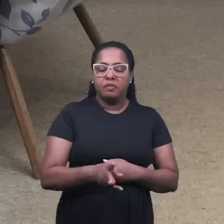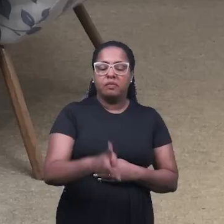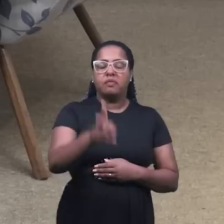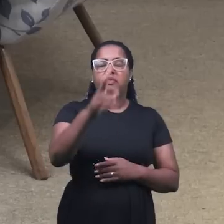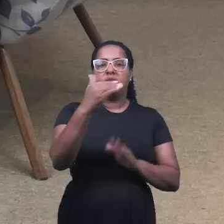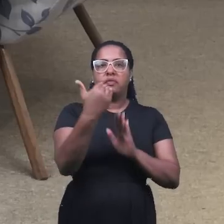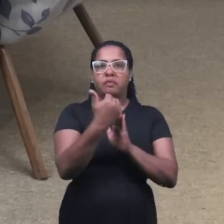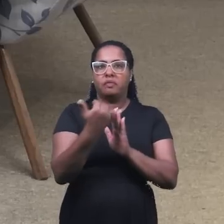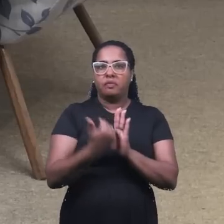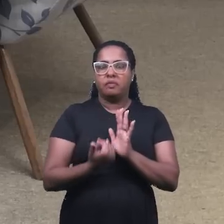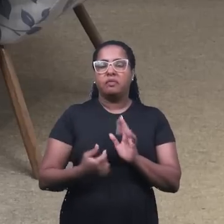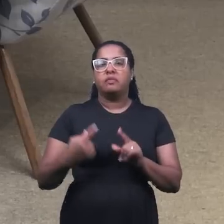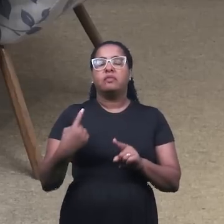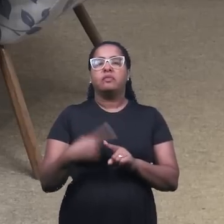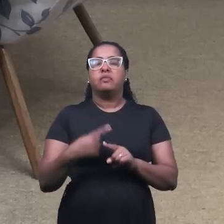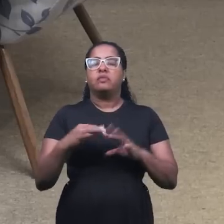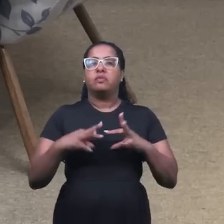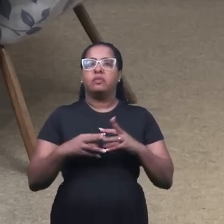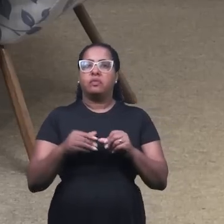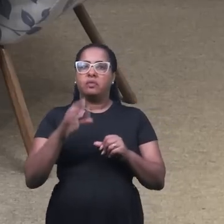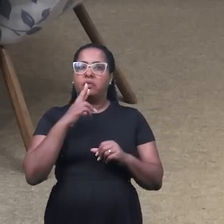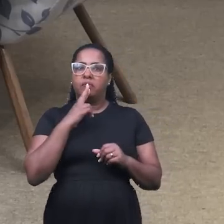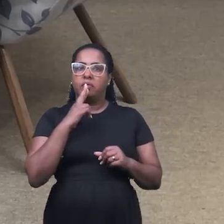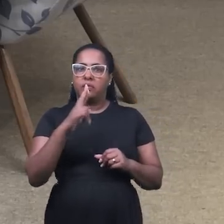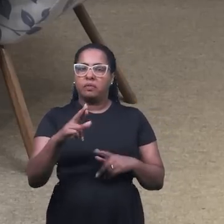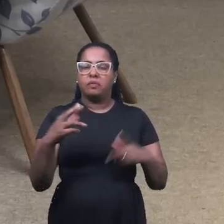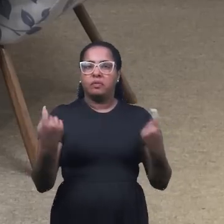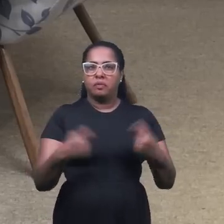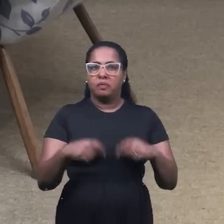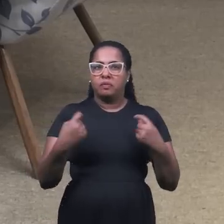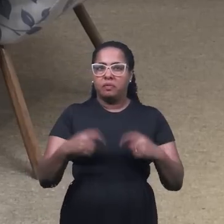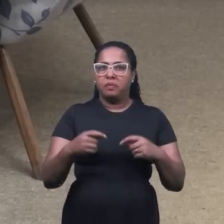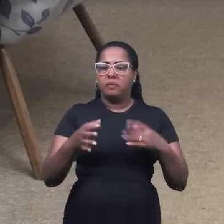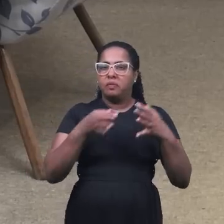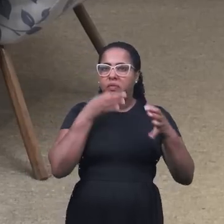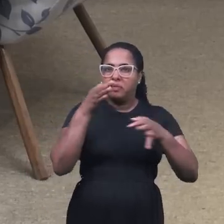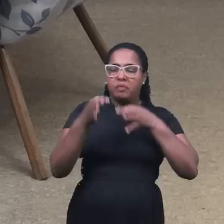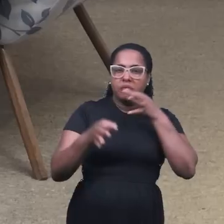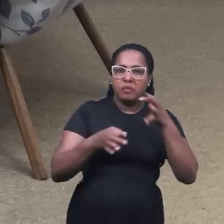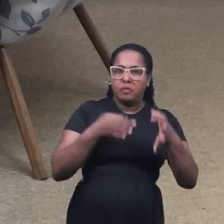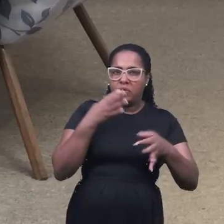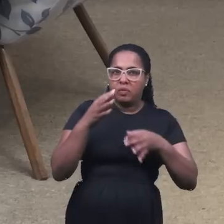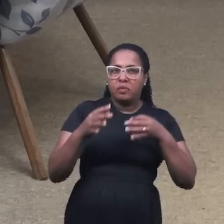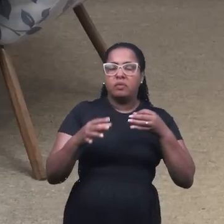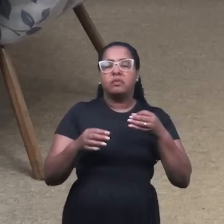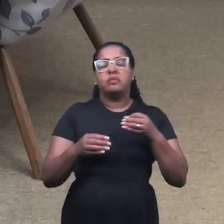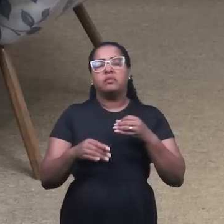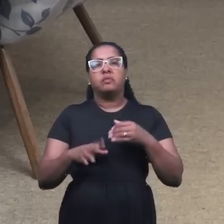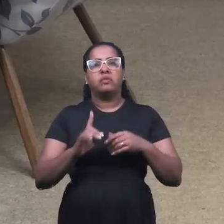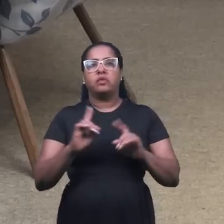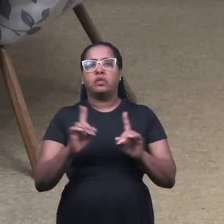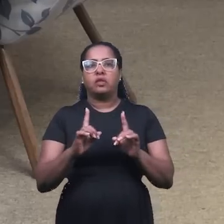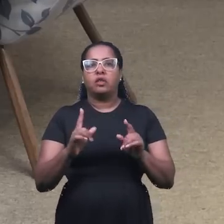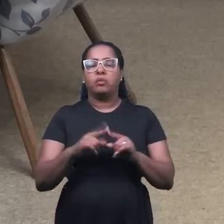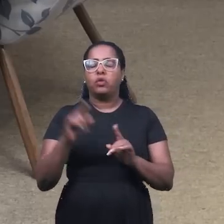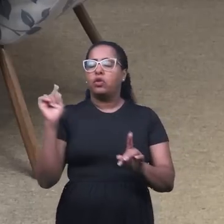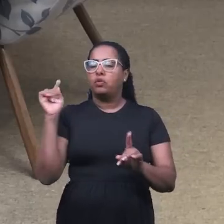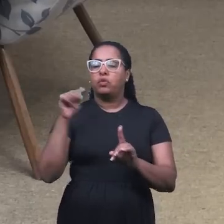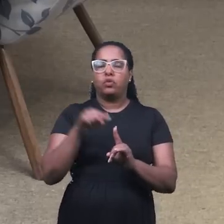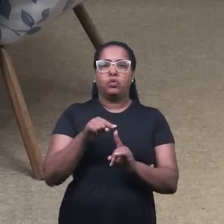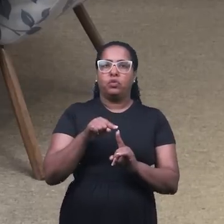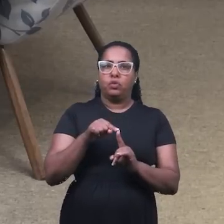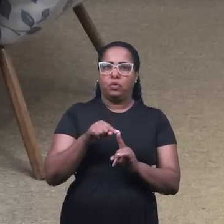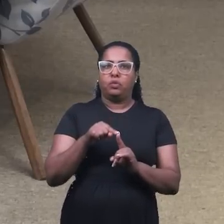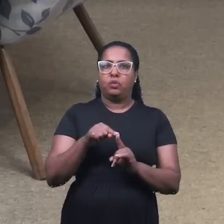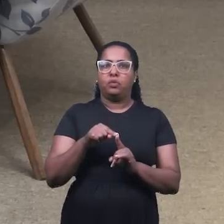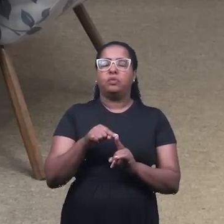sequência ao programa, porque nem todas as respostas precisam realmente um comentário extra ou a mais, porque são objetivas,